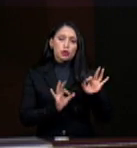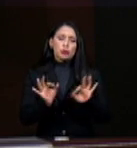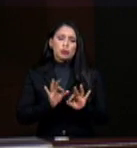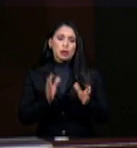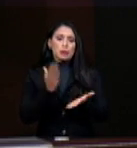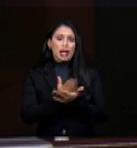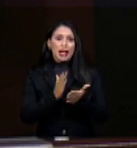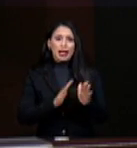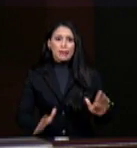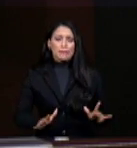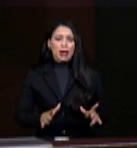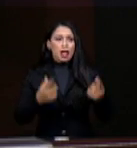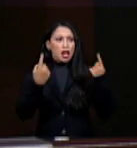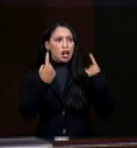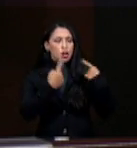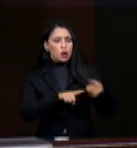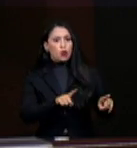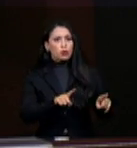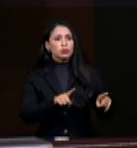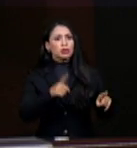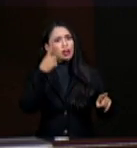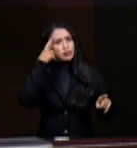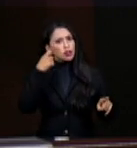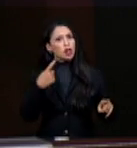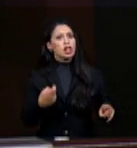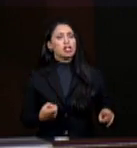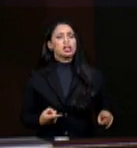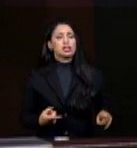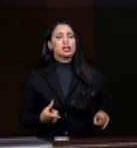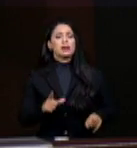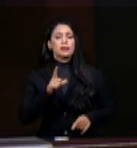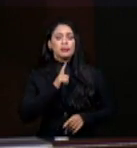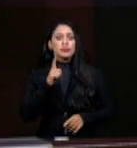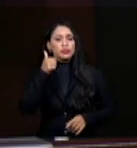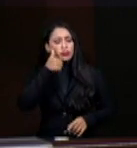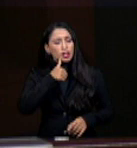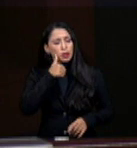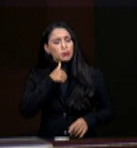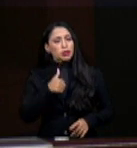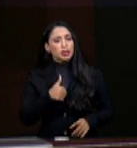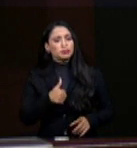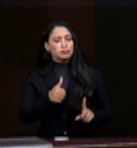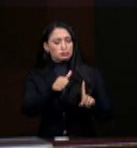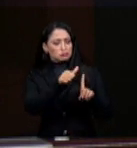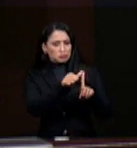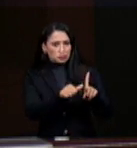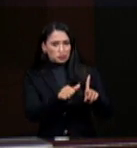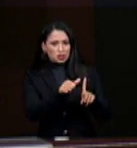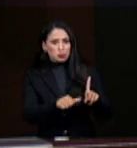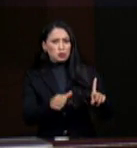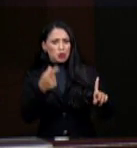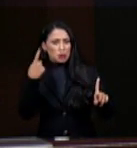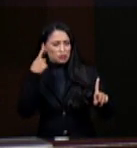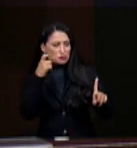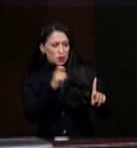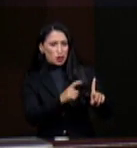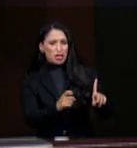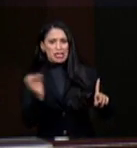de gênero, que foi construído a partir da Política Nacional contra a Violência de Gênero, anunciada em